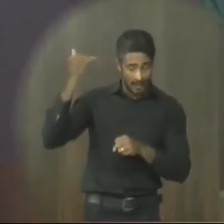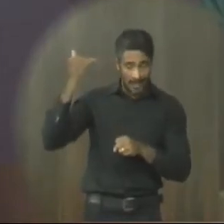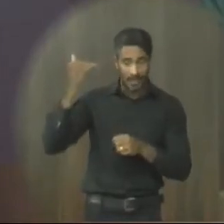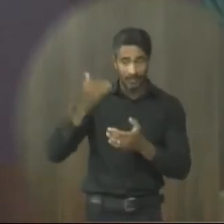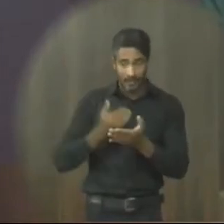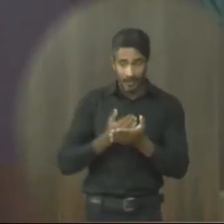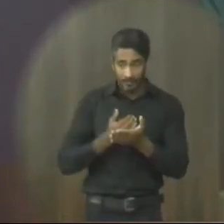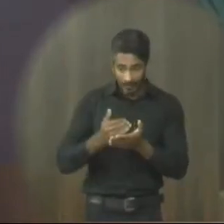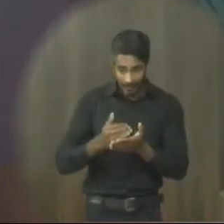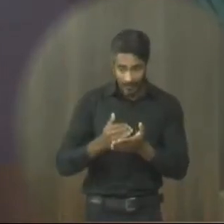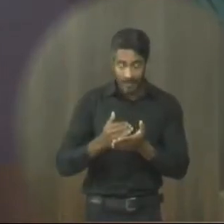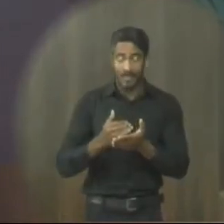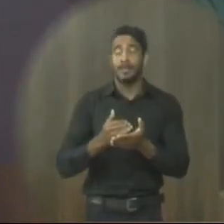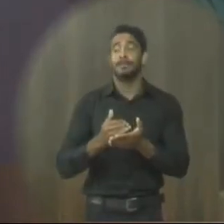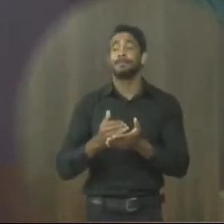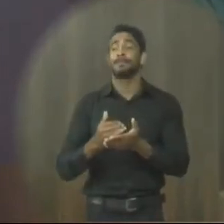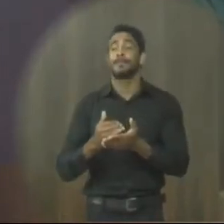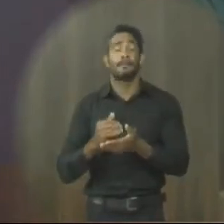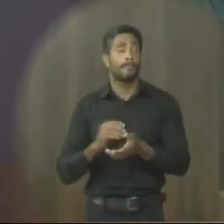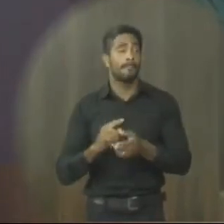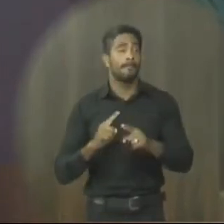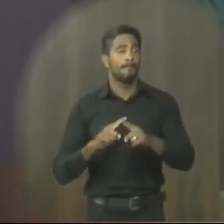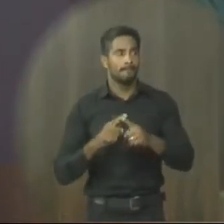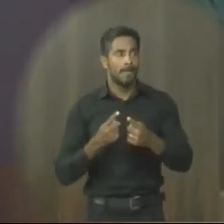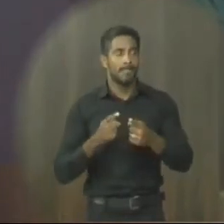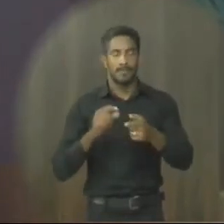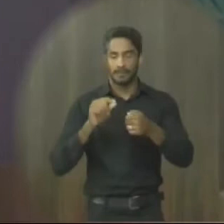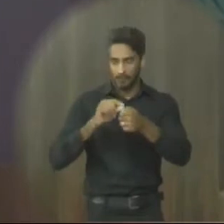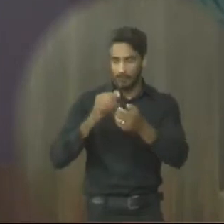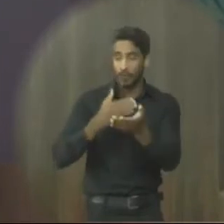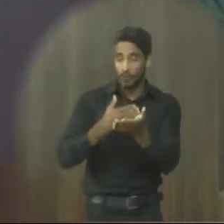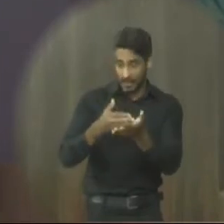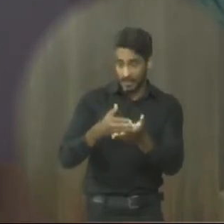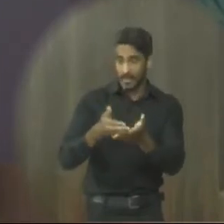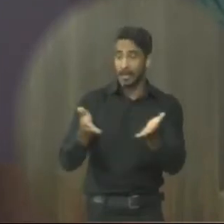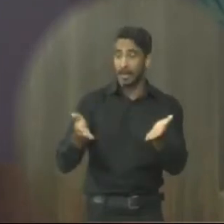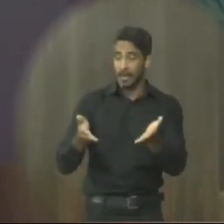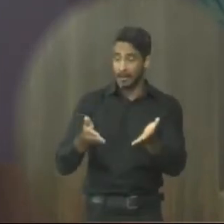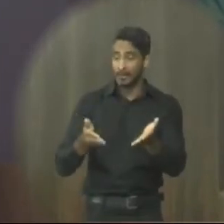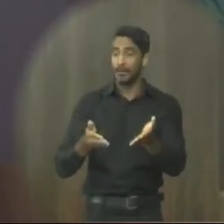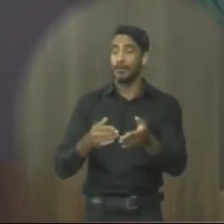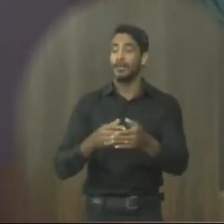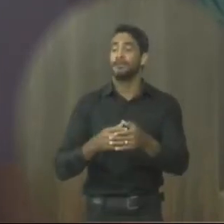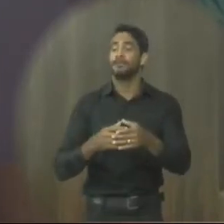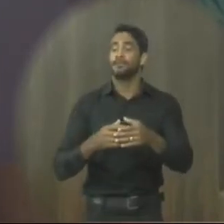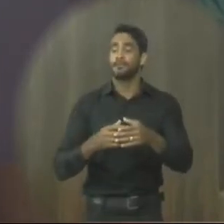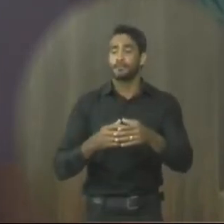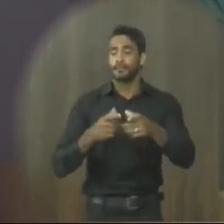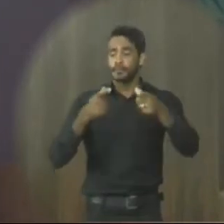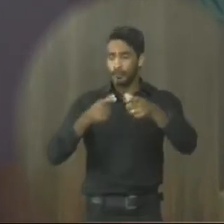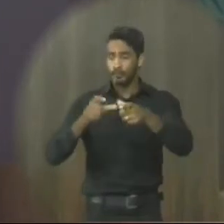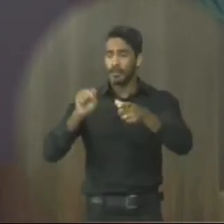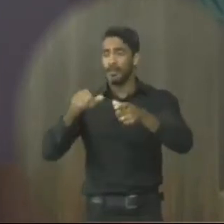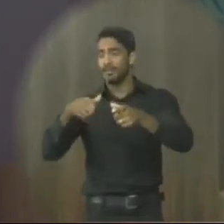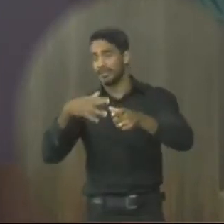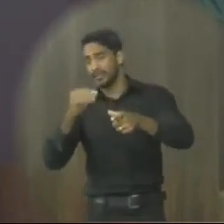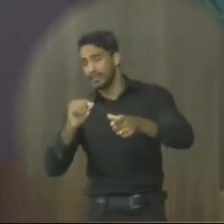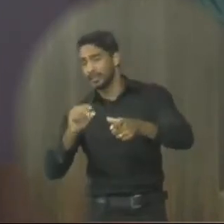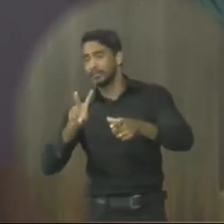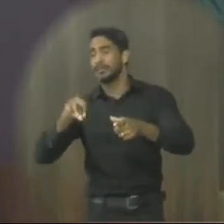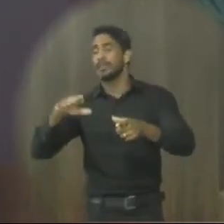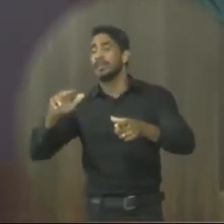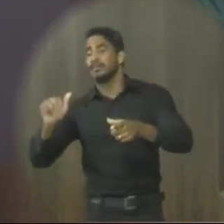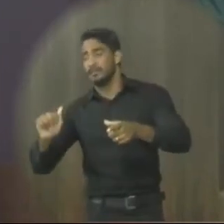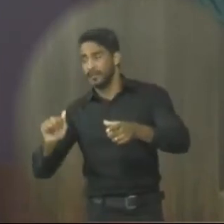por causa do período de chuvas, mas já vão ser iniciados, que é lá Luiz Cardoso, no bairro Santo Antônio, que é a Vila São